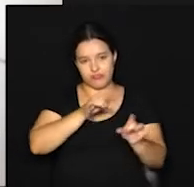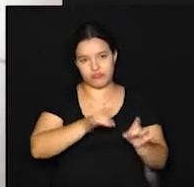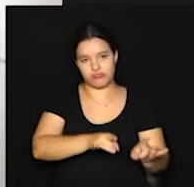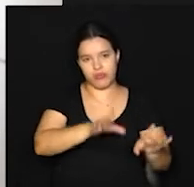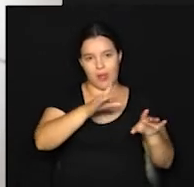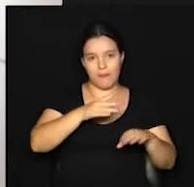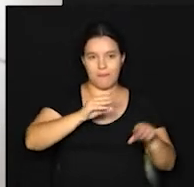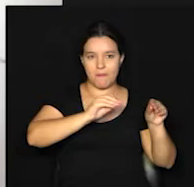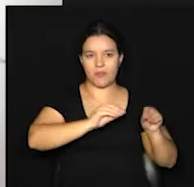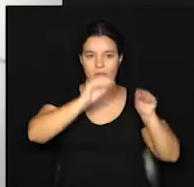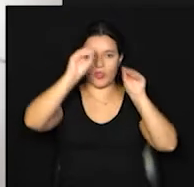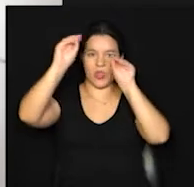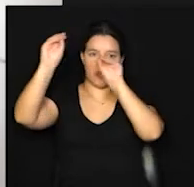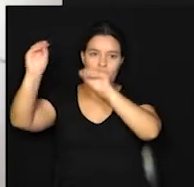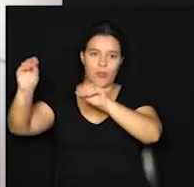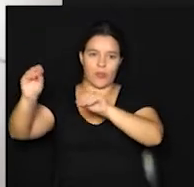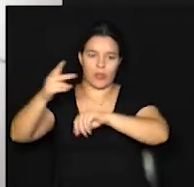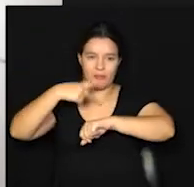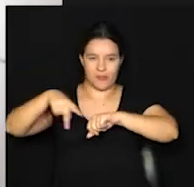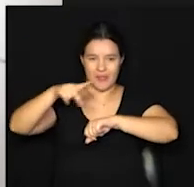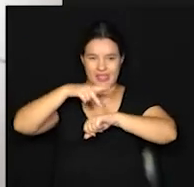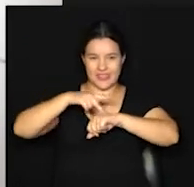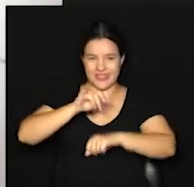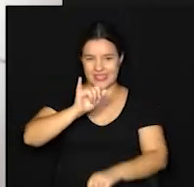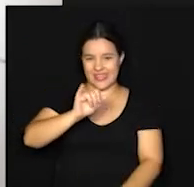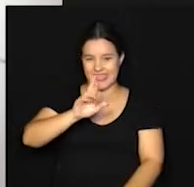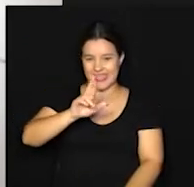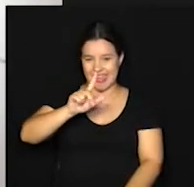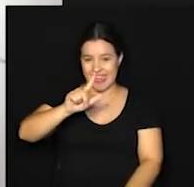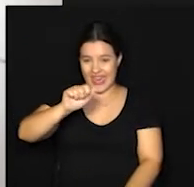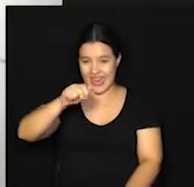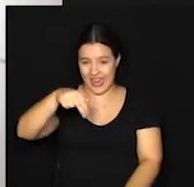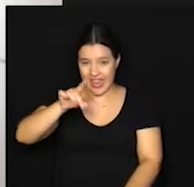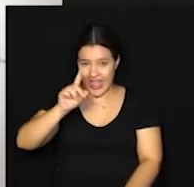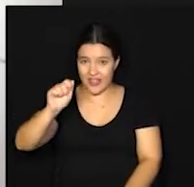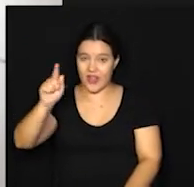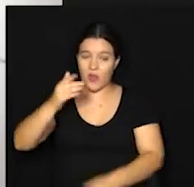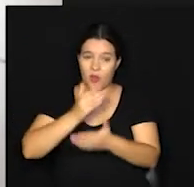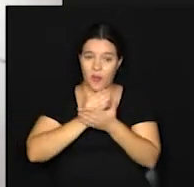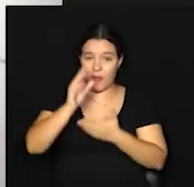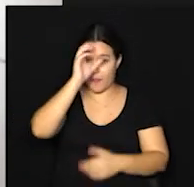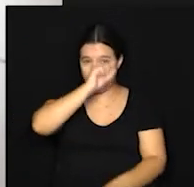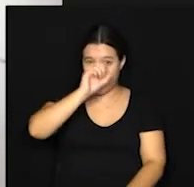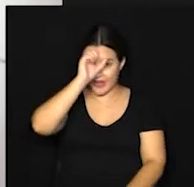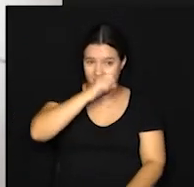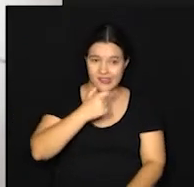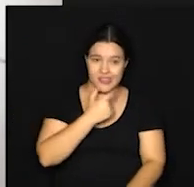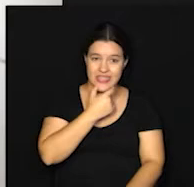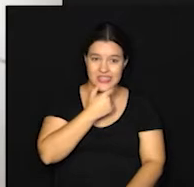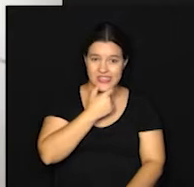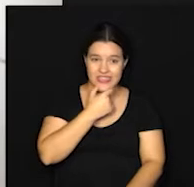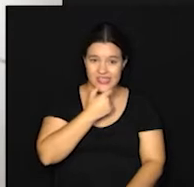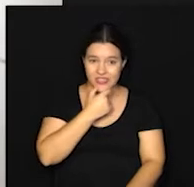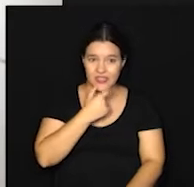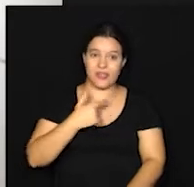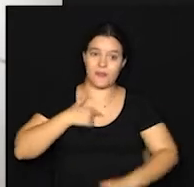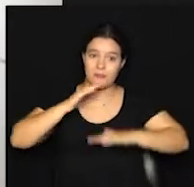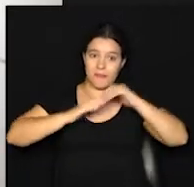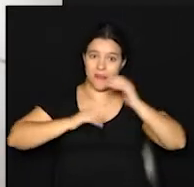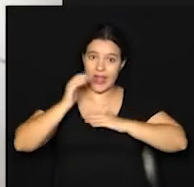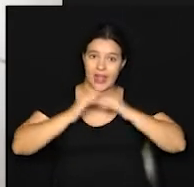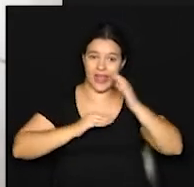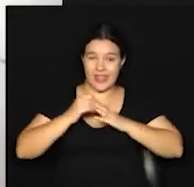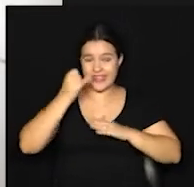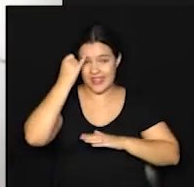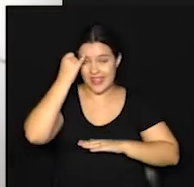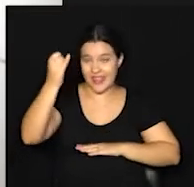Irlanda, que é quando eu vou aprender inglês e começar a pôr em prática esse plano,